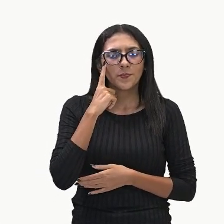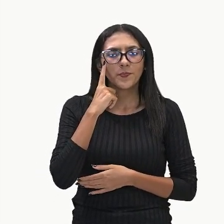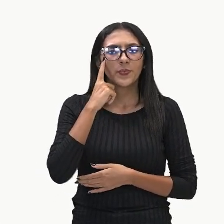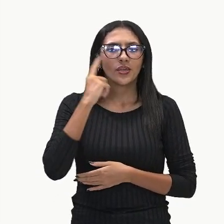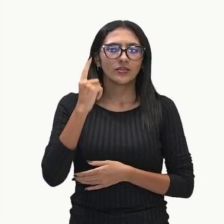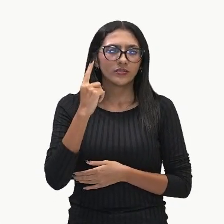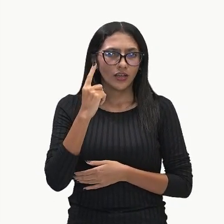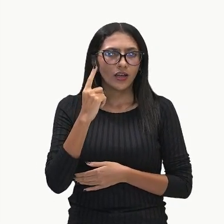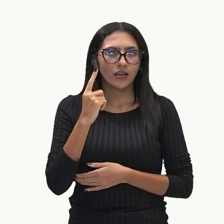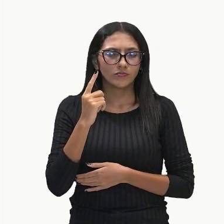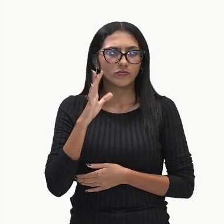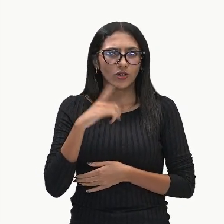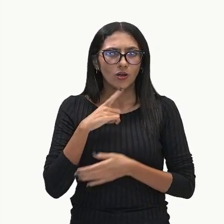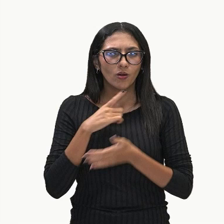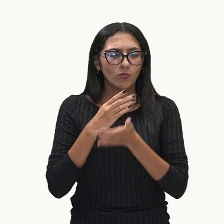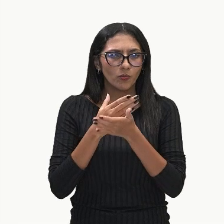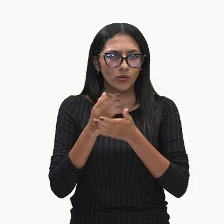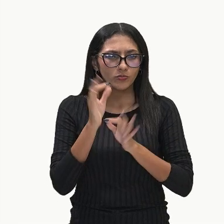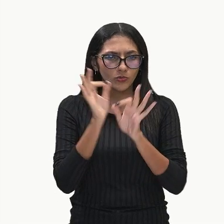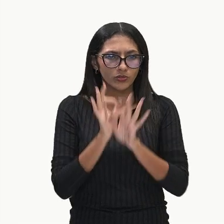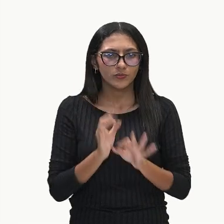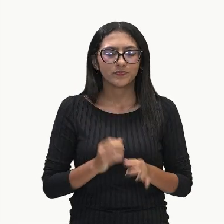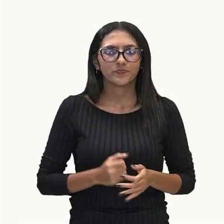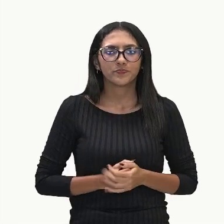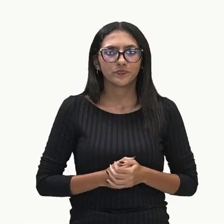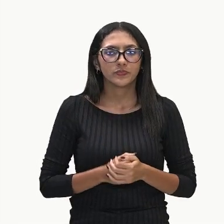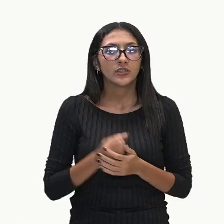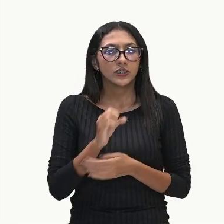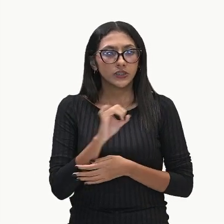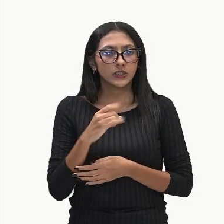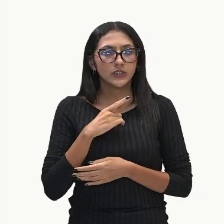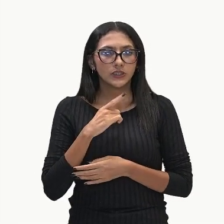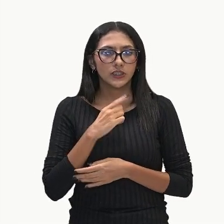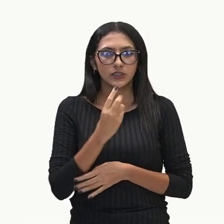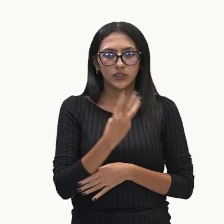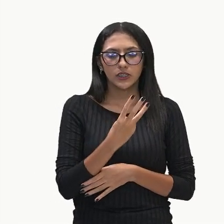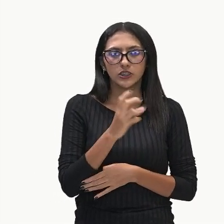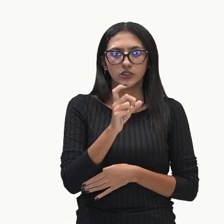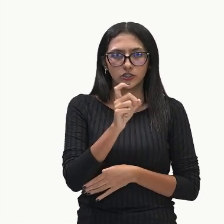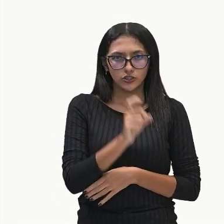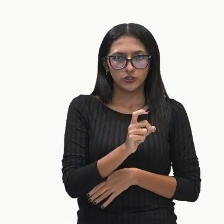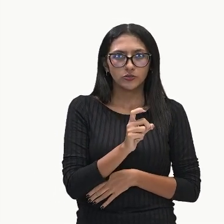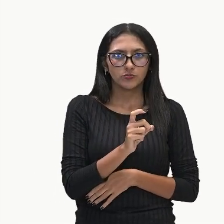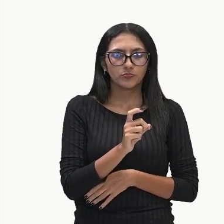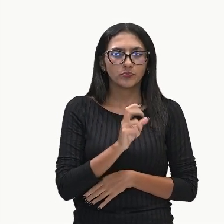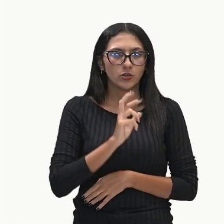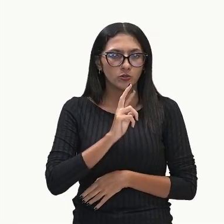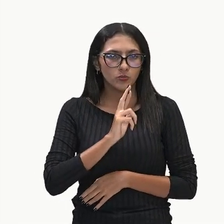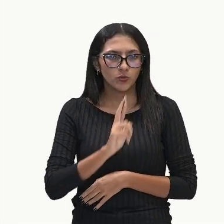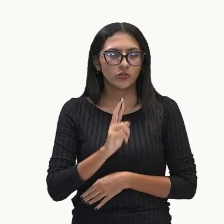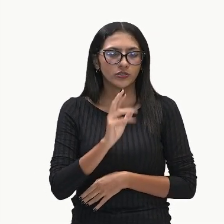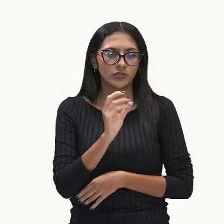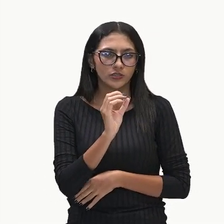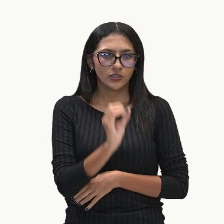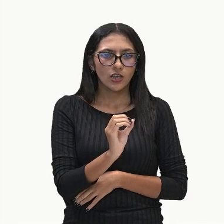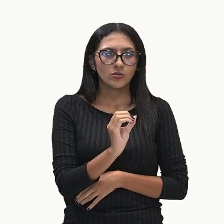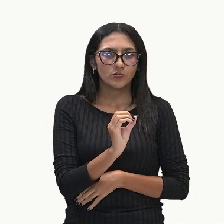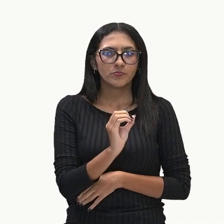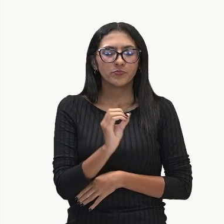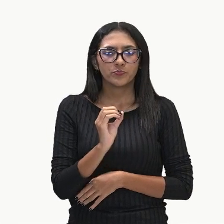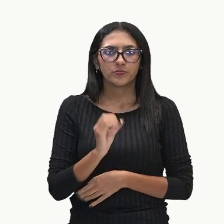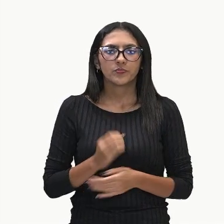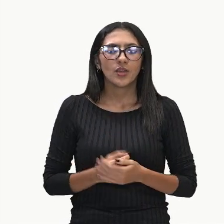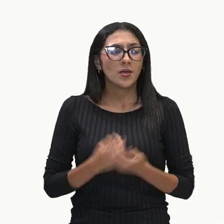nós começamos a fazer. Se eu tenho 3x igual a zero, se eu tenho essa igualdade e